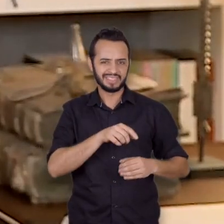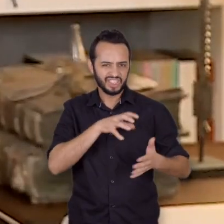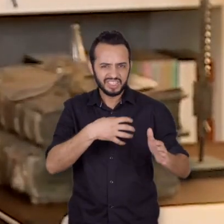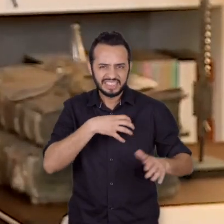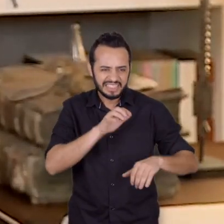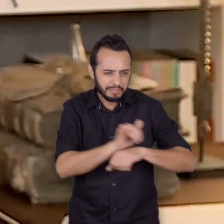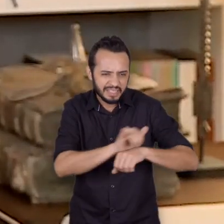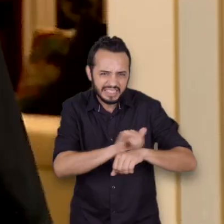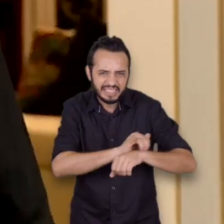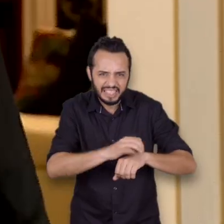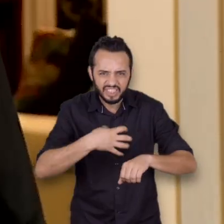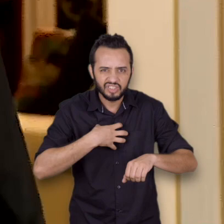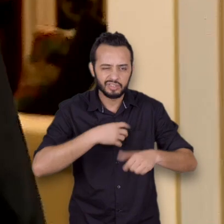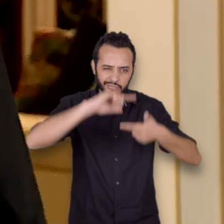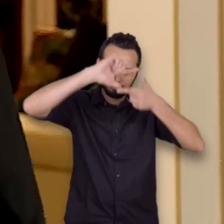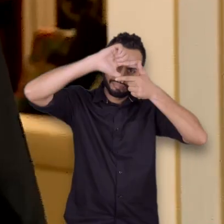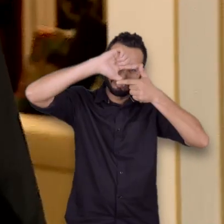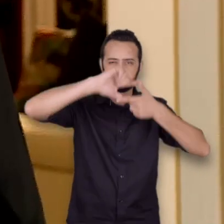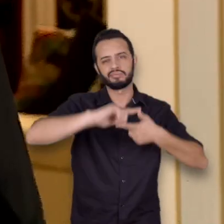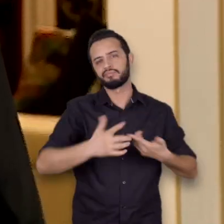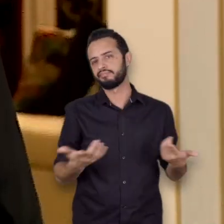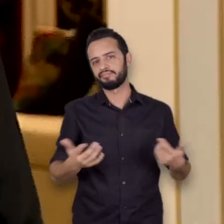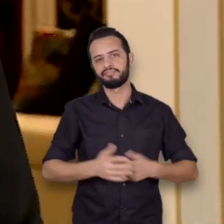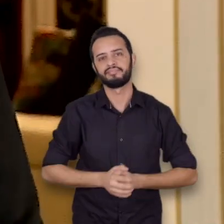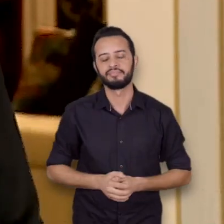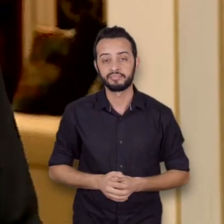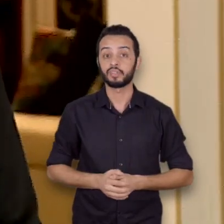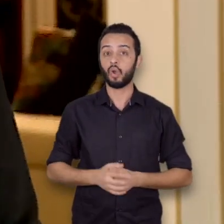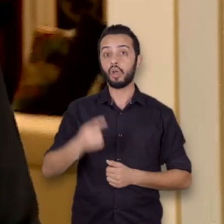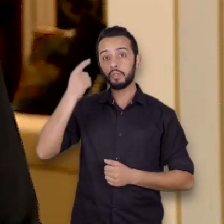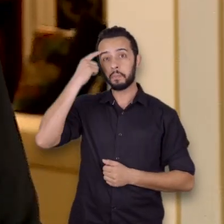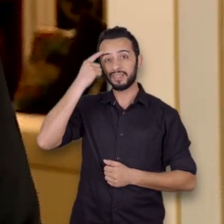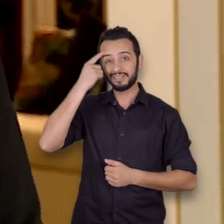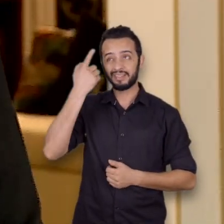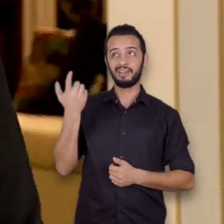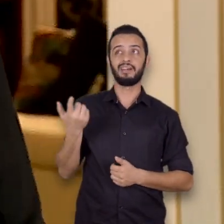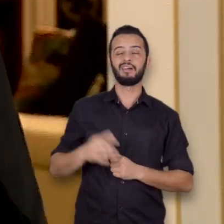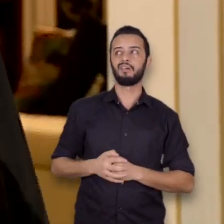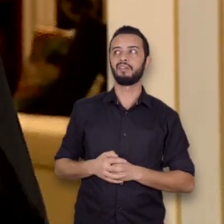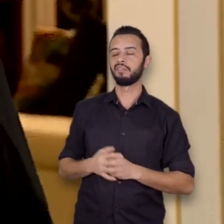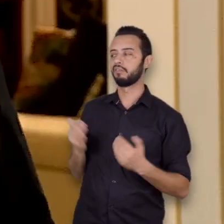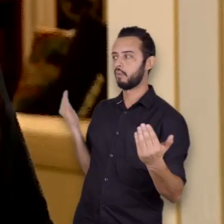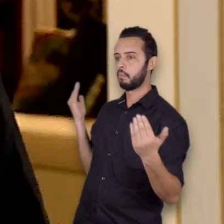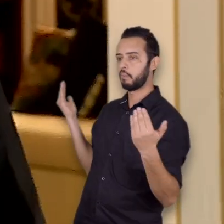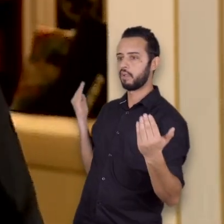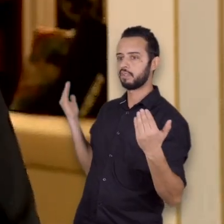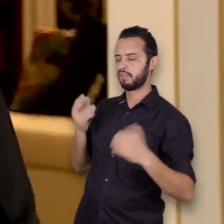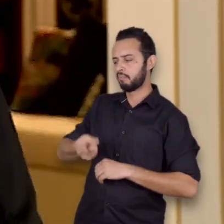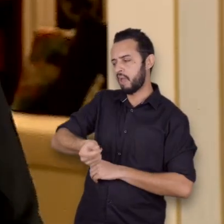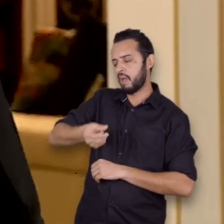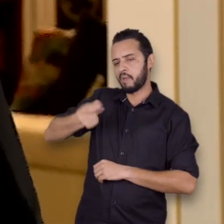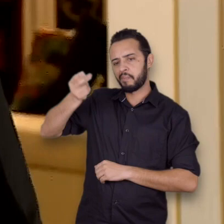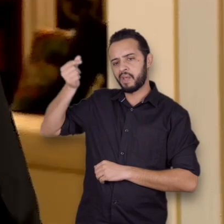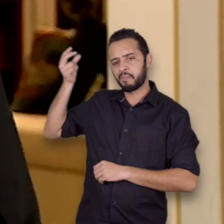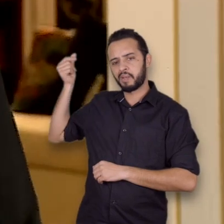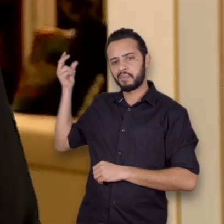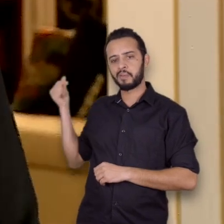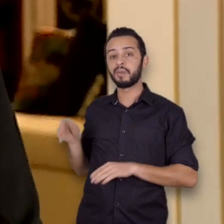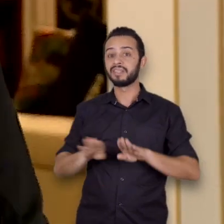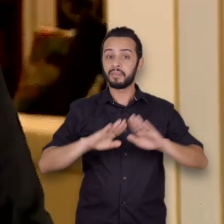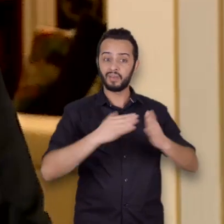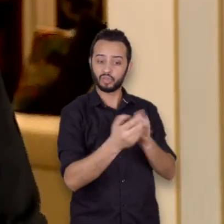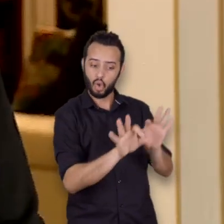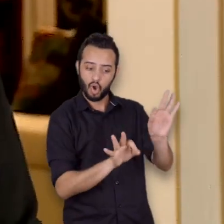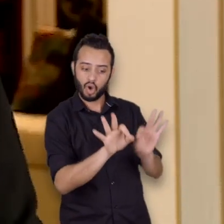ultrapassado há décadas. Se a gente pensar bem, esse pensamento é muito antigo, tanto quanto é a organização